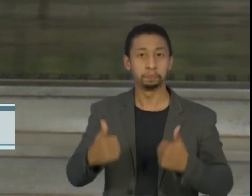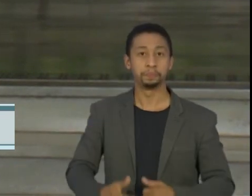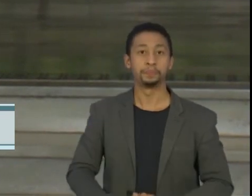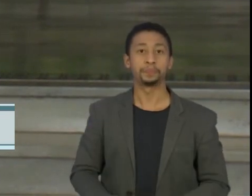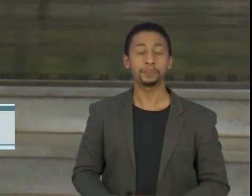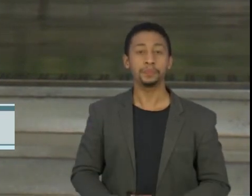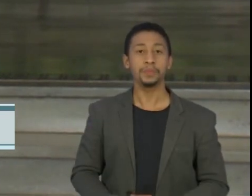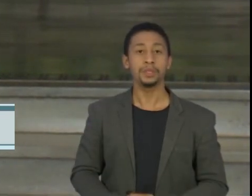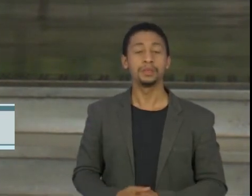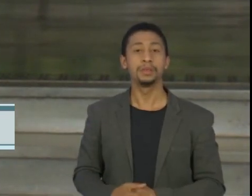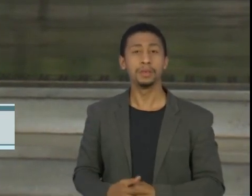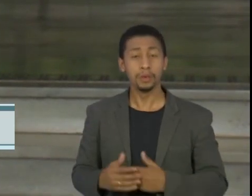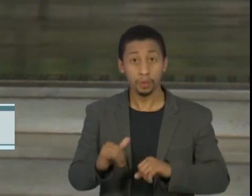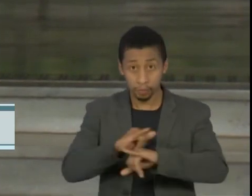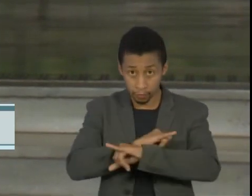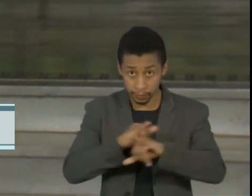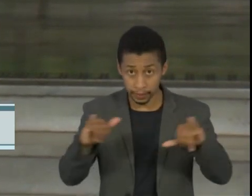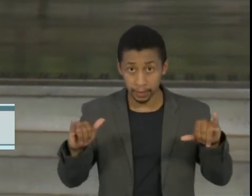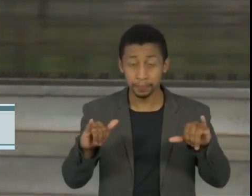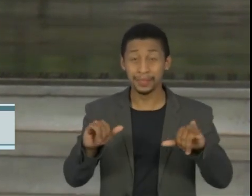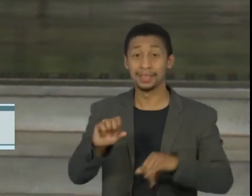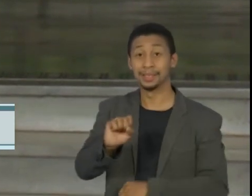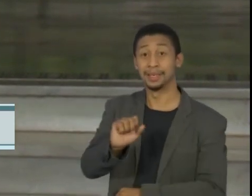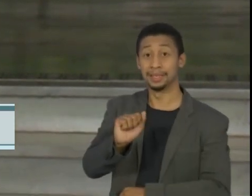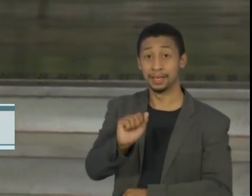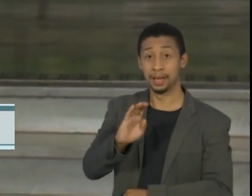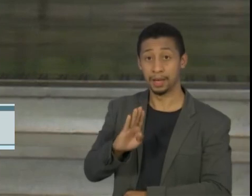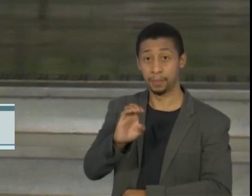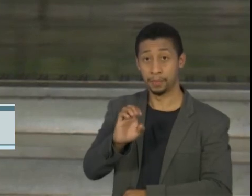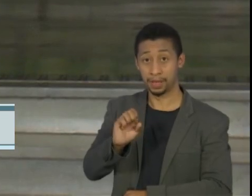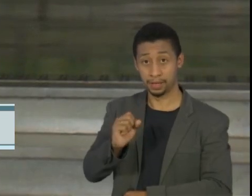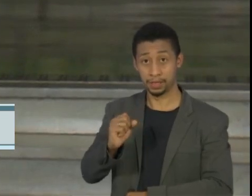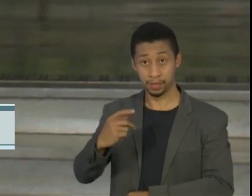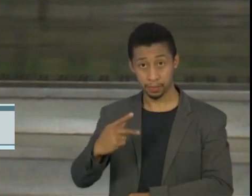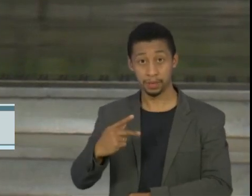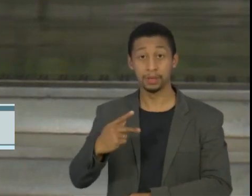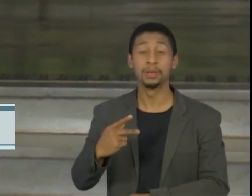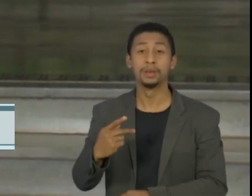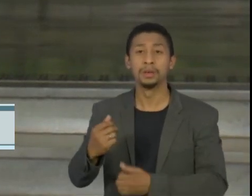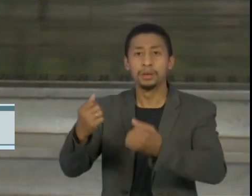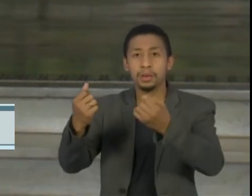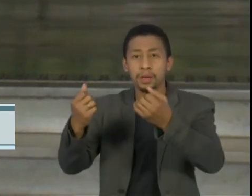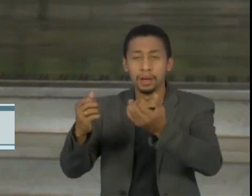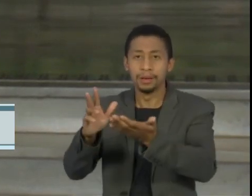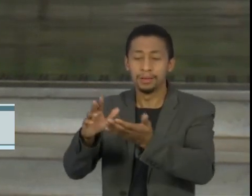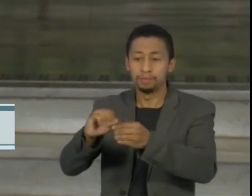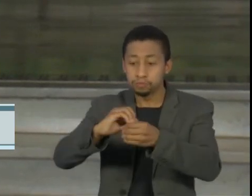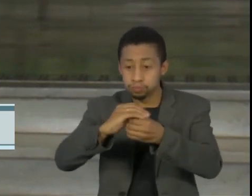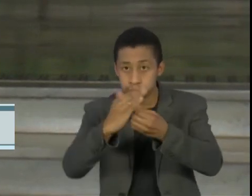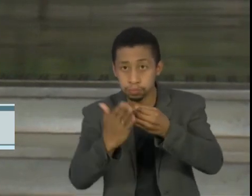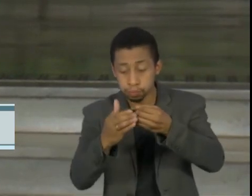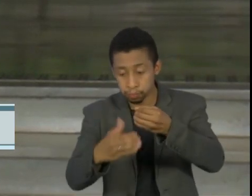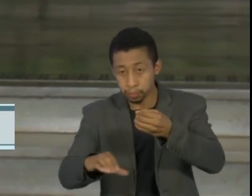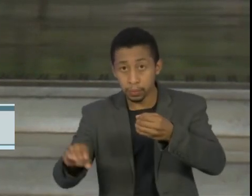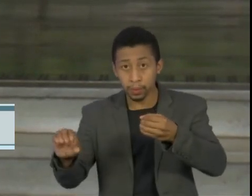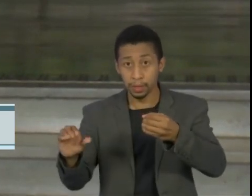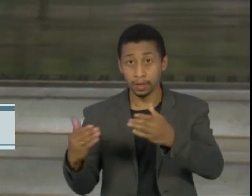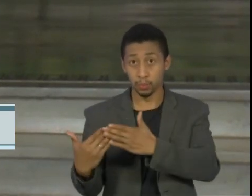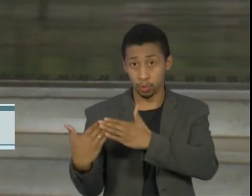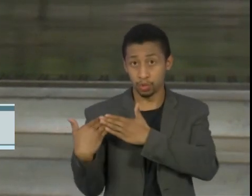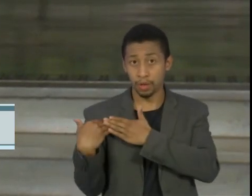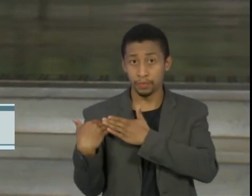Terceira informação, a Sabesp, a empresa de saneamento do estado de São Paulo, a empresa de capital misto, a maior empresa de saneamento da América Latina, a